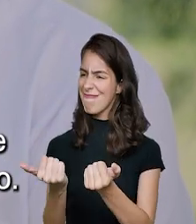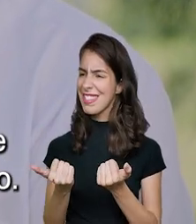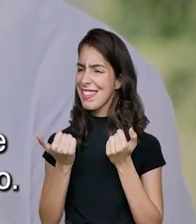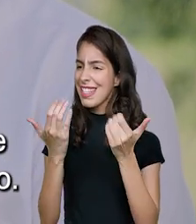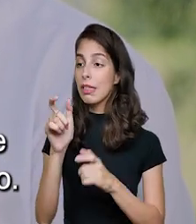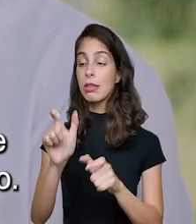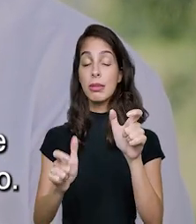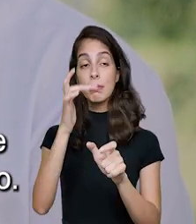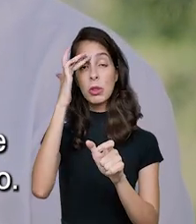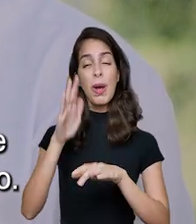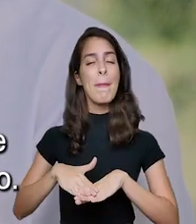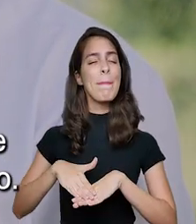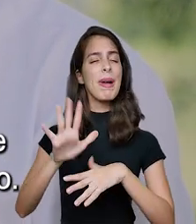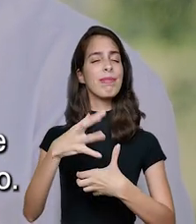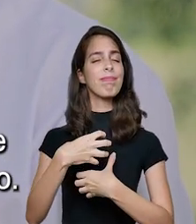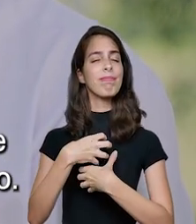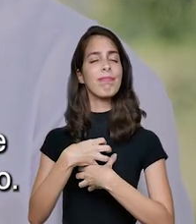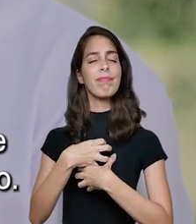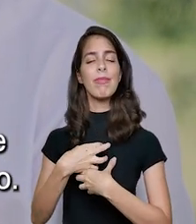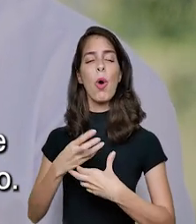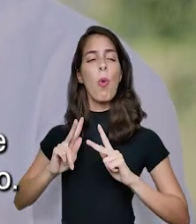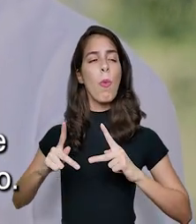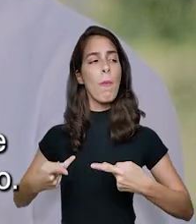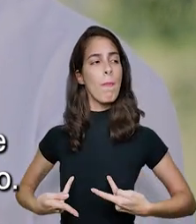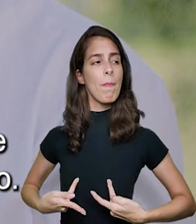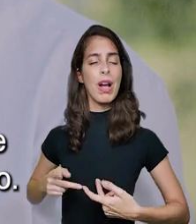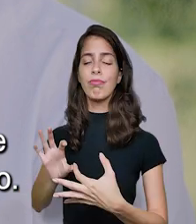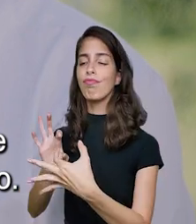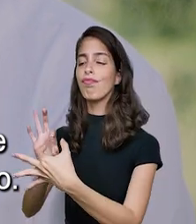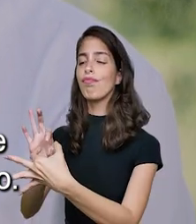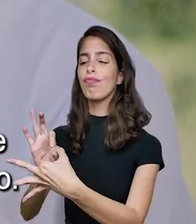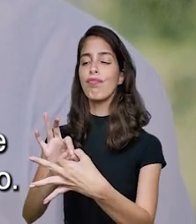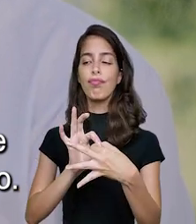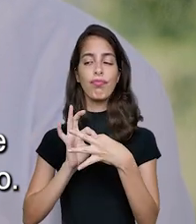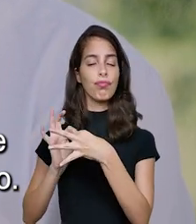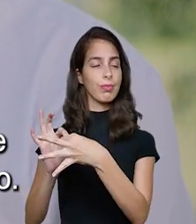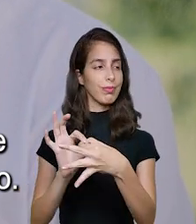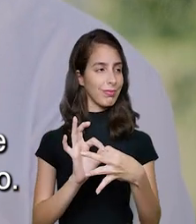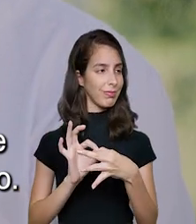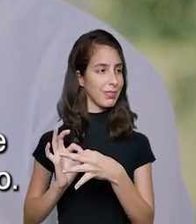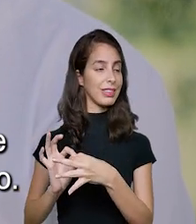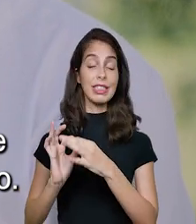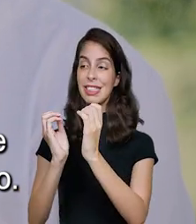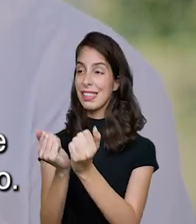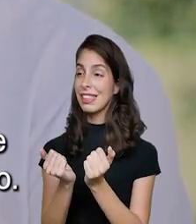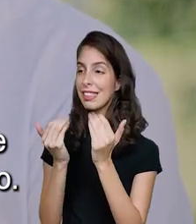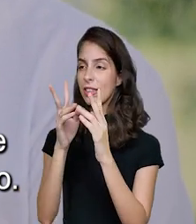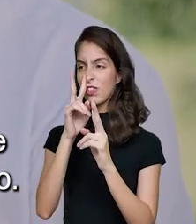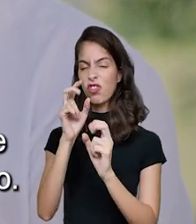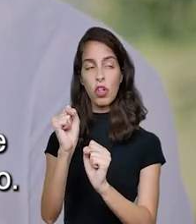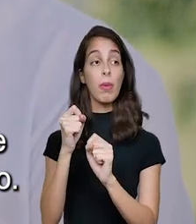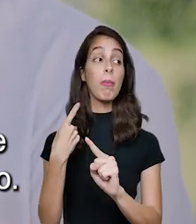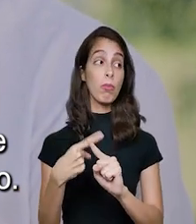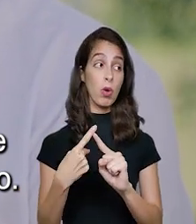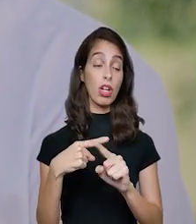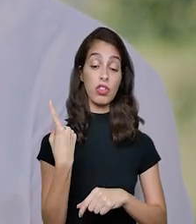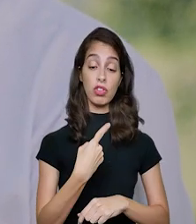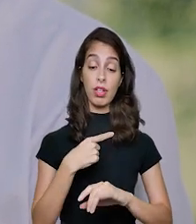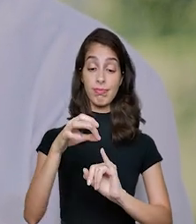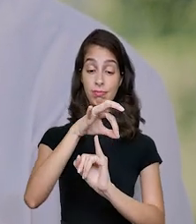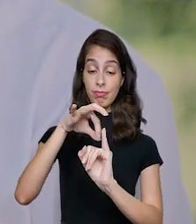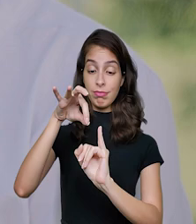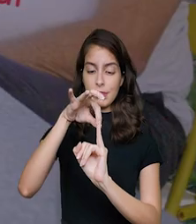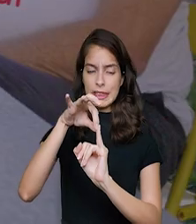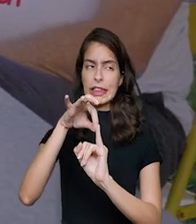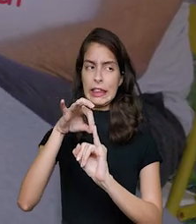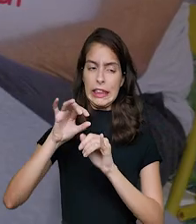Integradas mais conectadas eh por conta desse trabalho como disse Complexo da nossa instituição